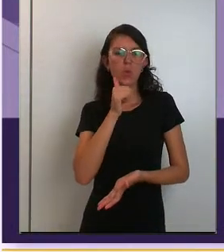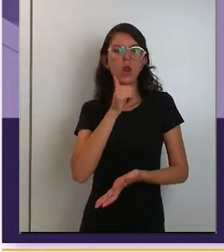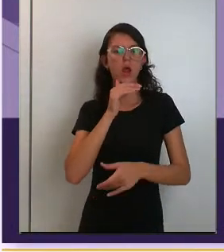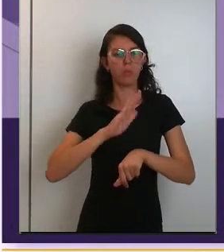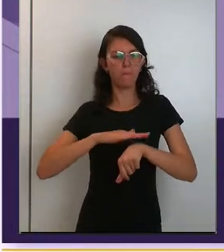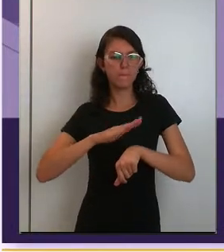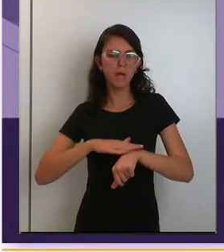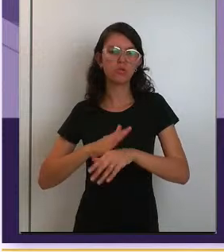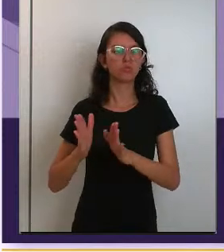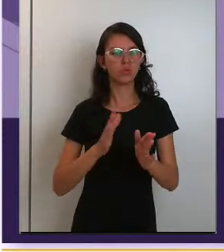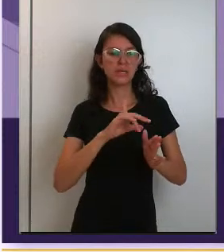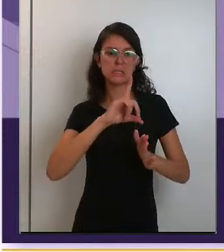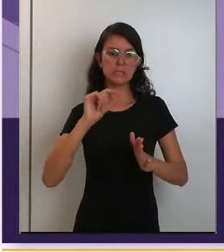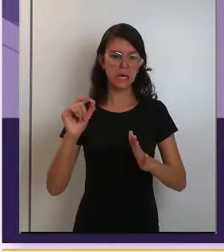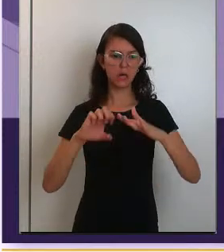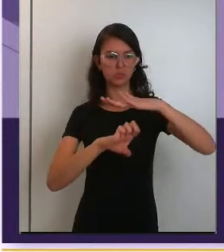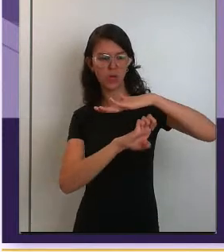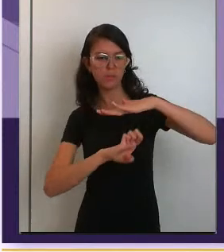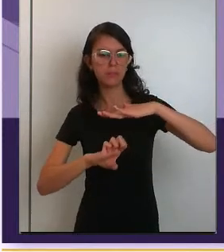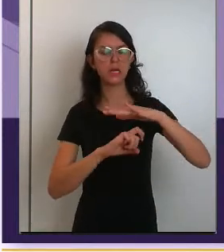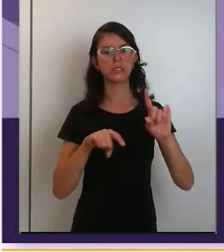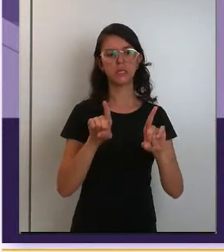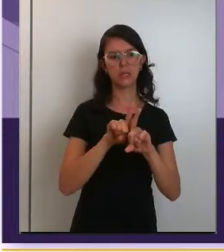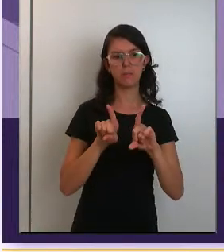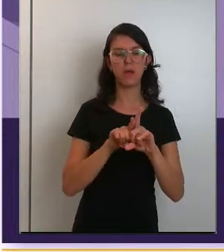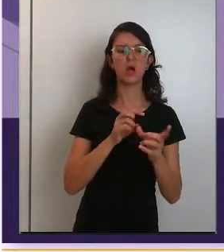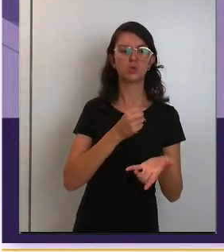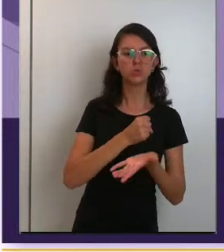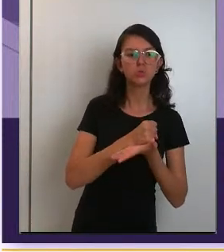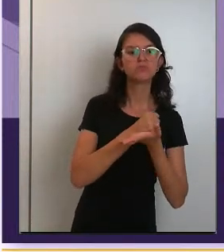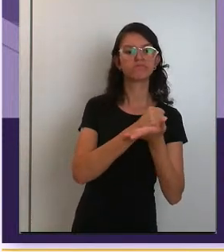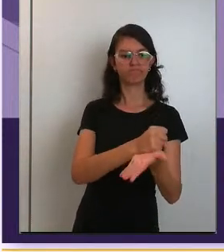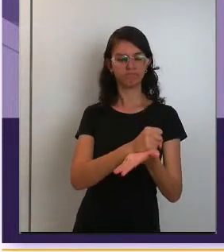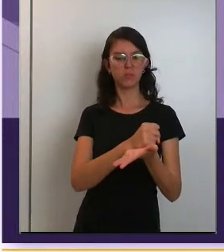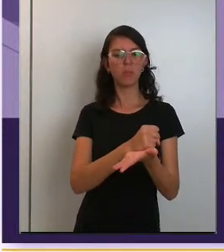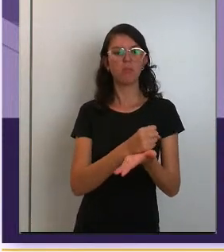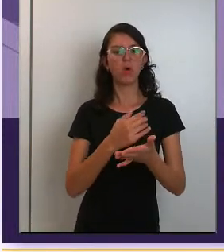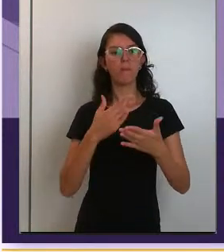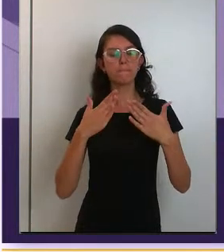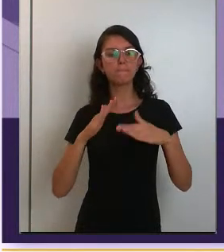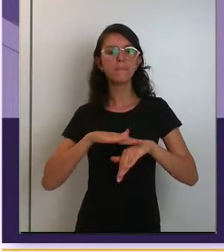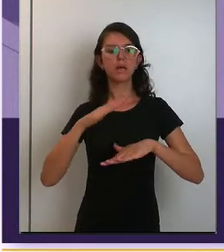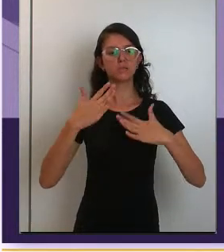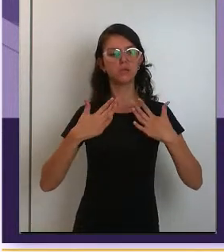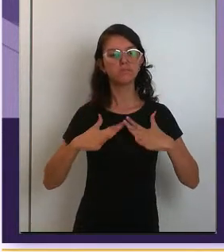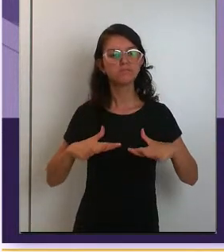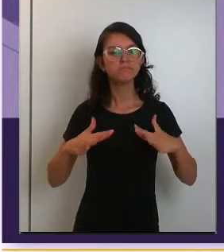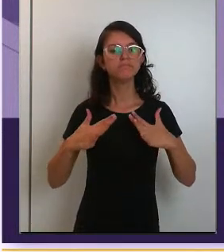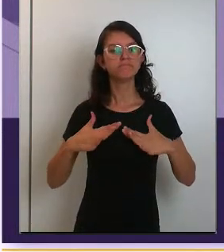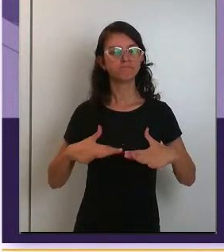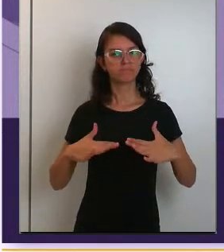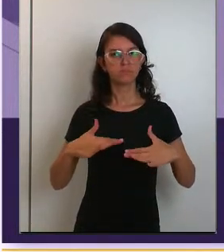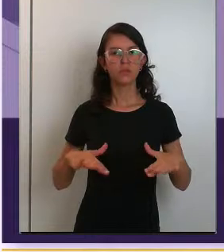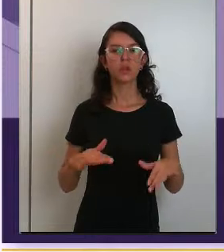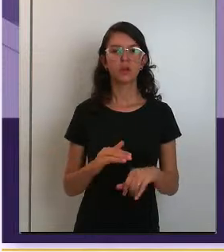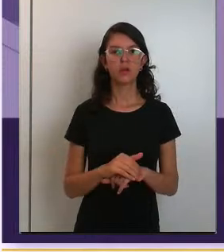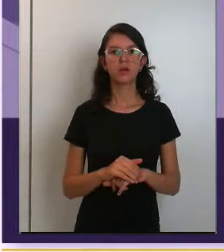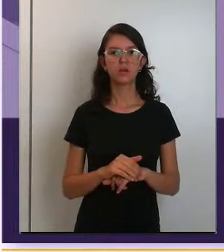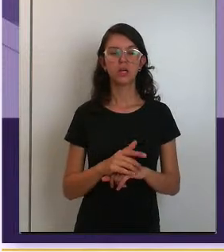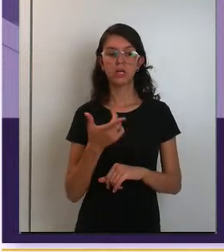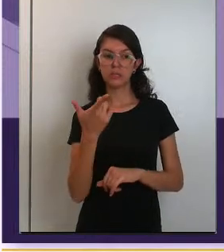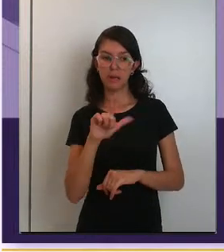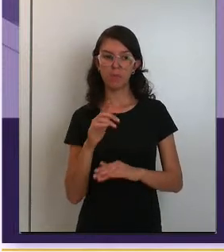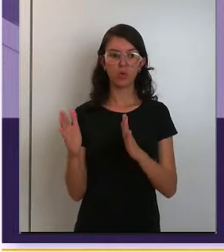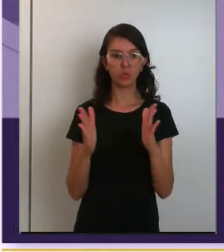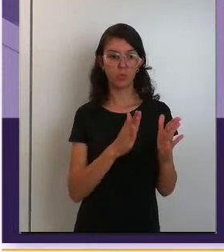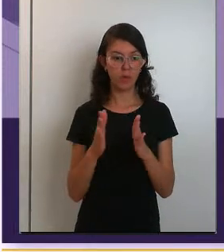empresa ou que buscassem ajudar, de alguma forma, a trazer maior conforto para a mulher nesse, né, depois desse